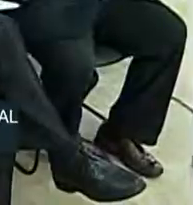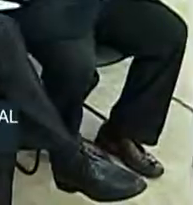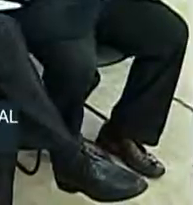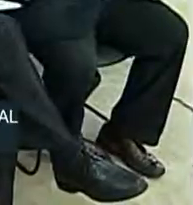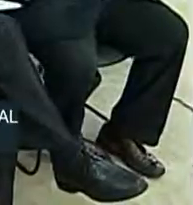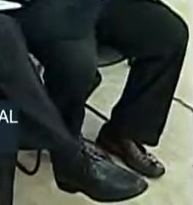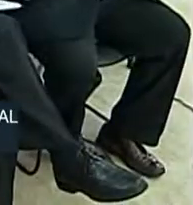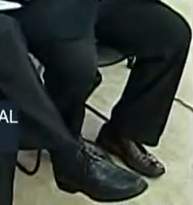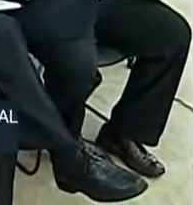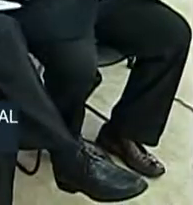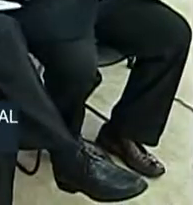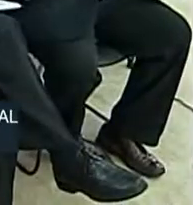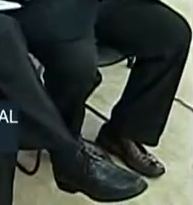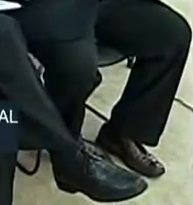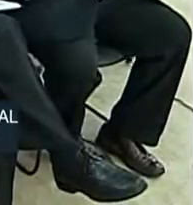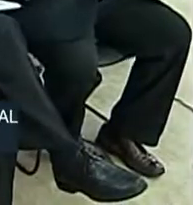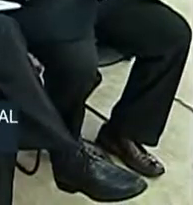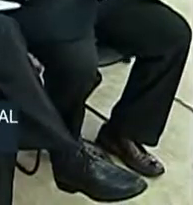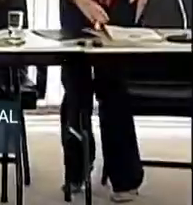e